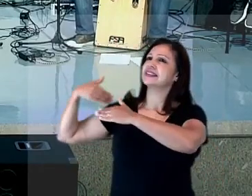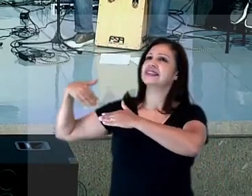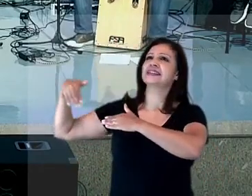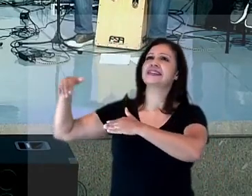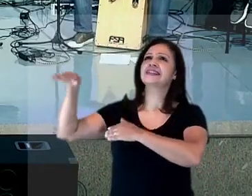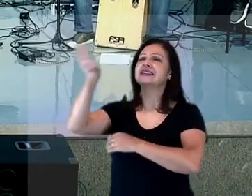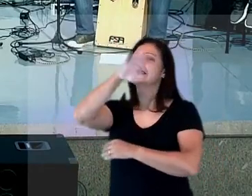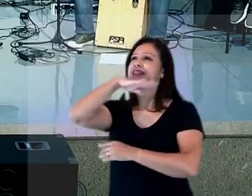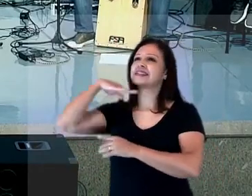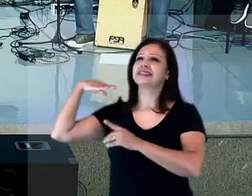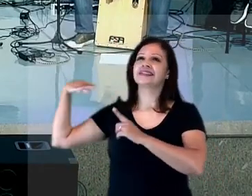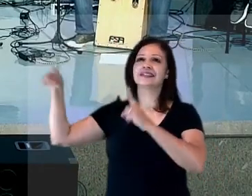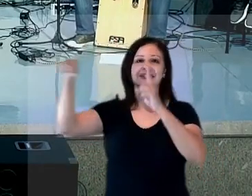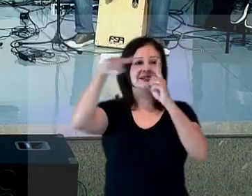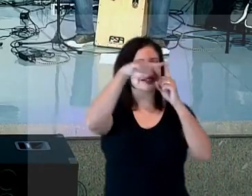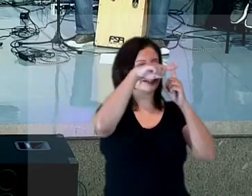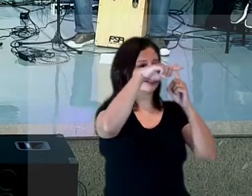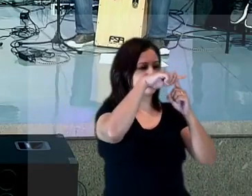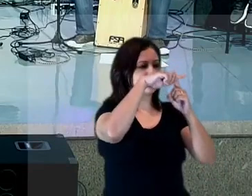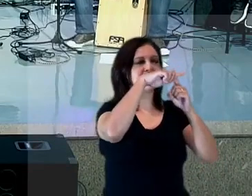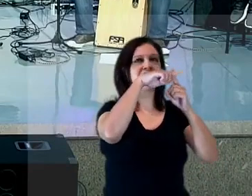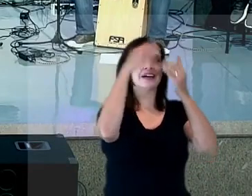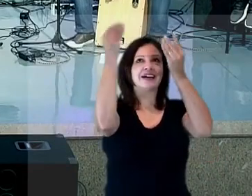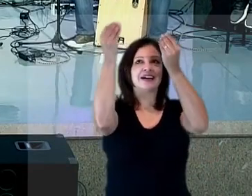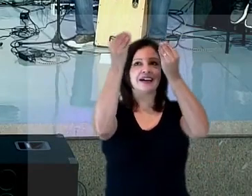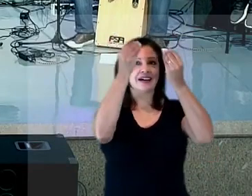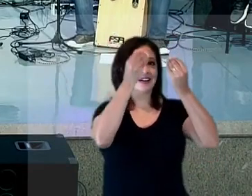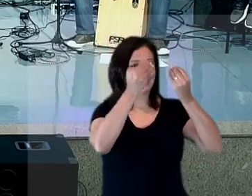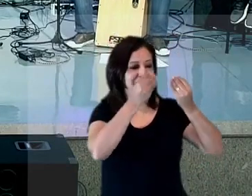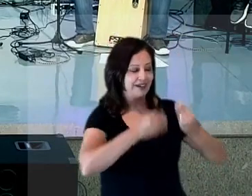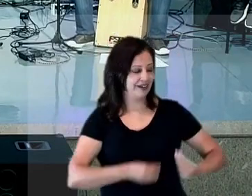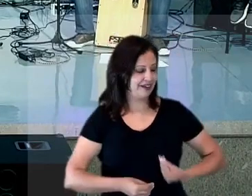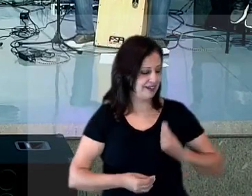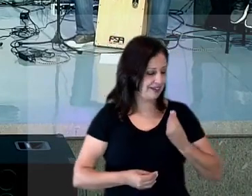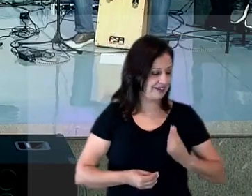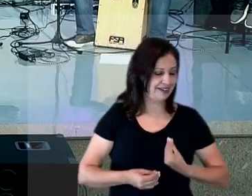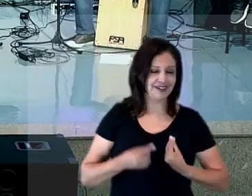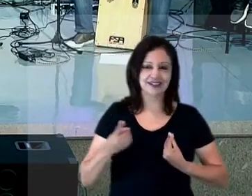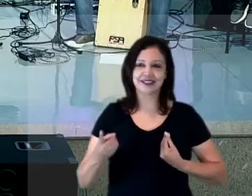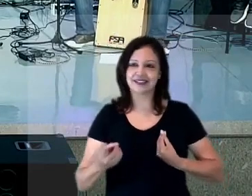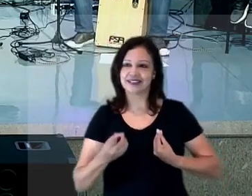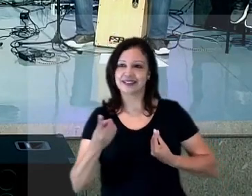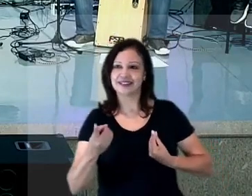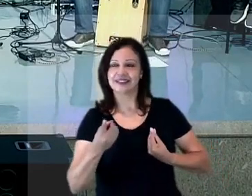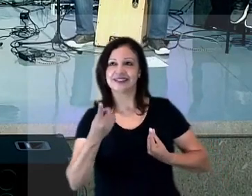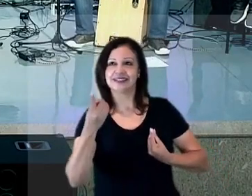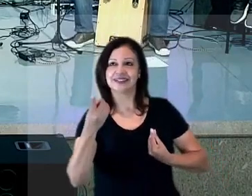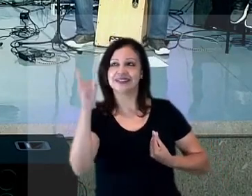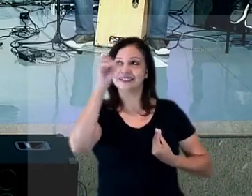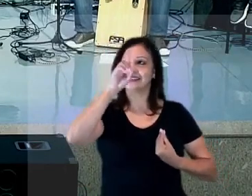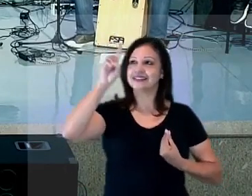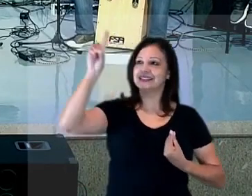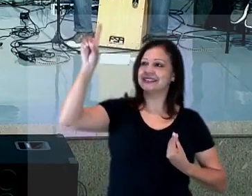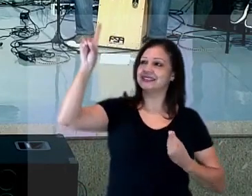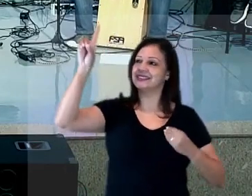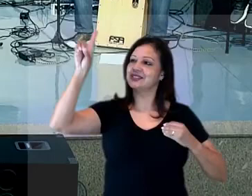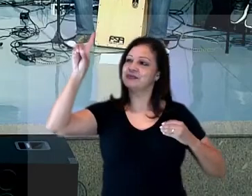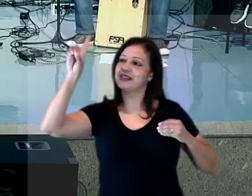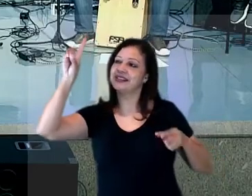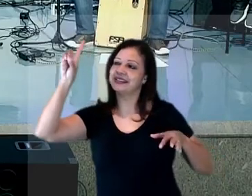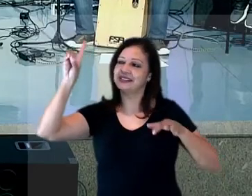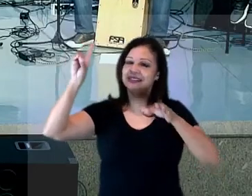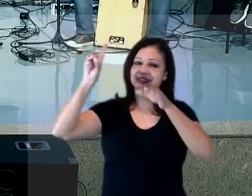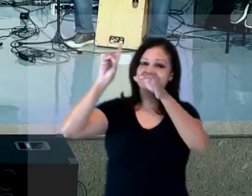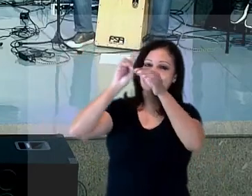Trouxe vida a todos nós e nos deu completo acesso ao coração